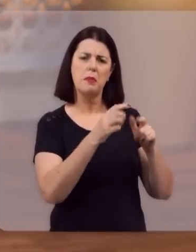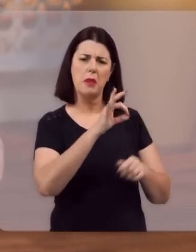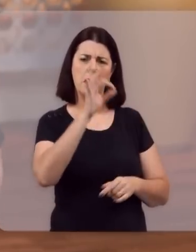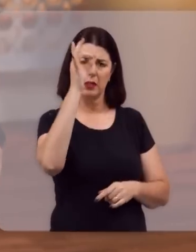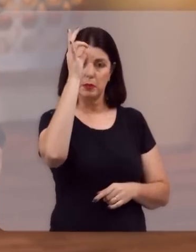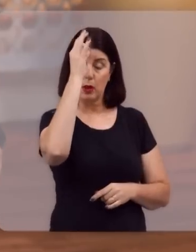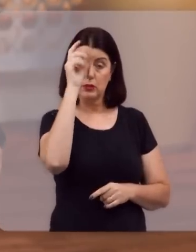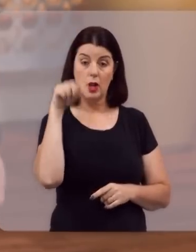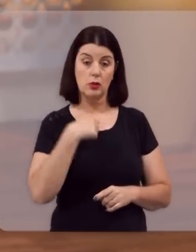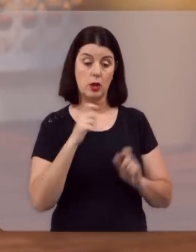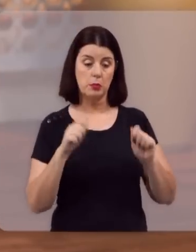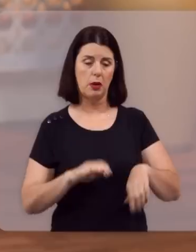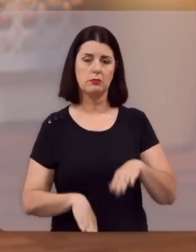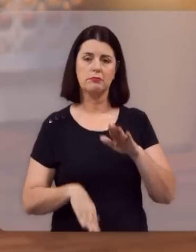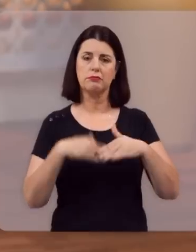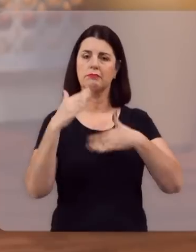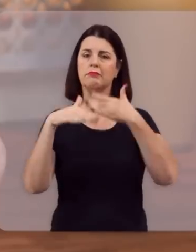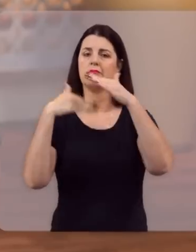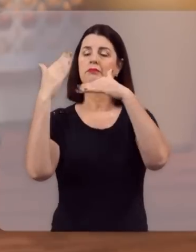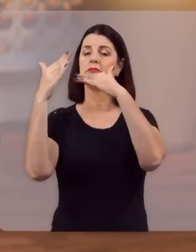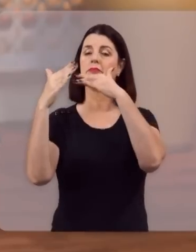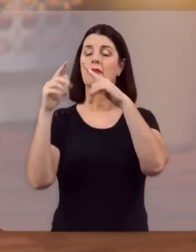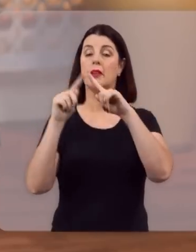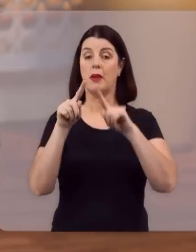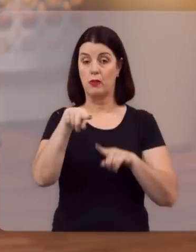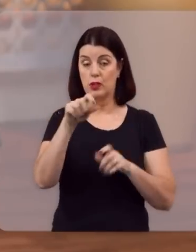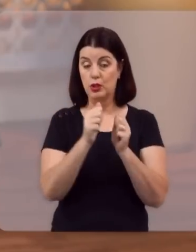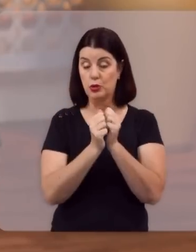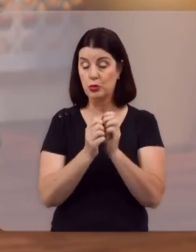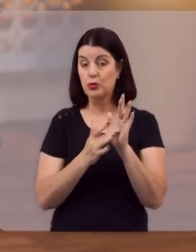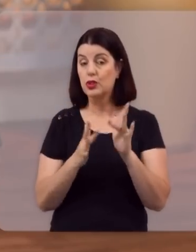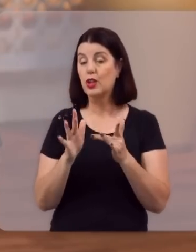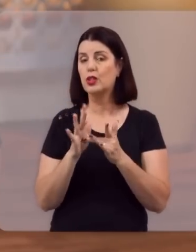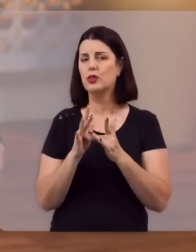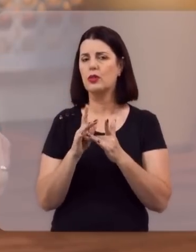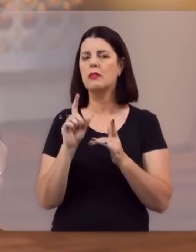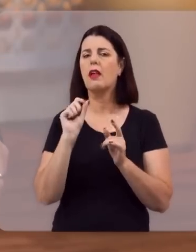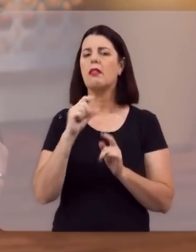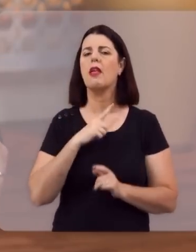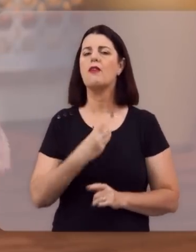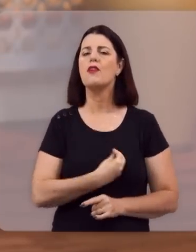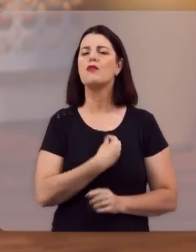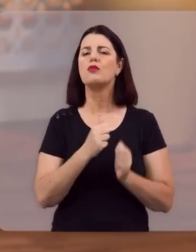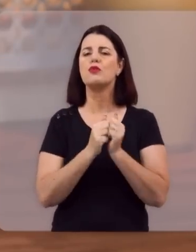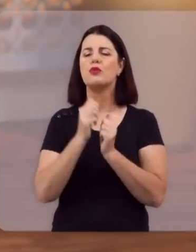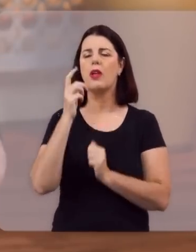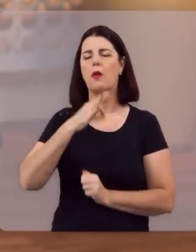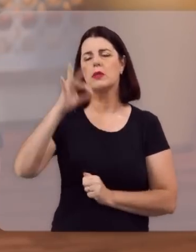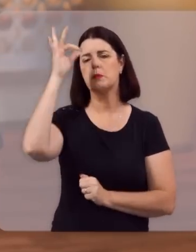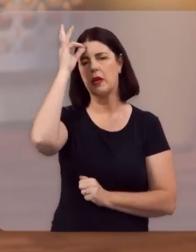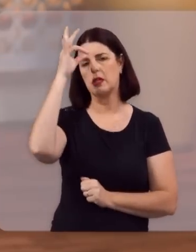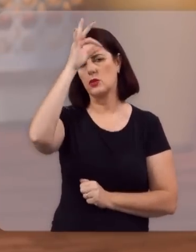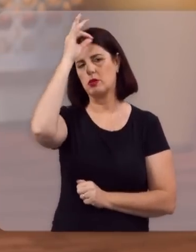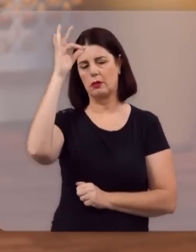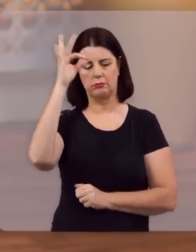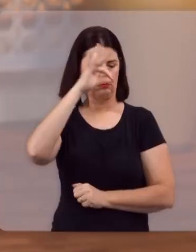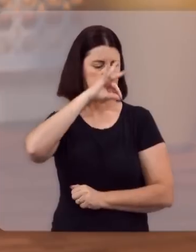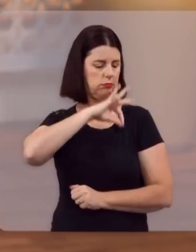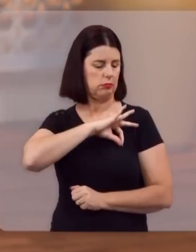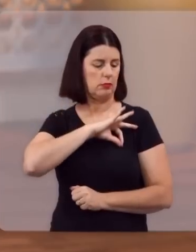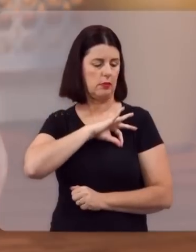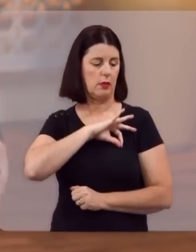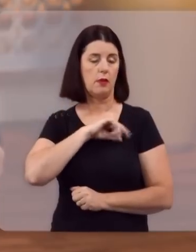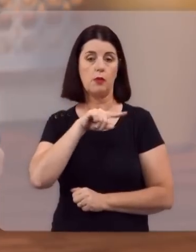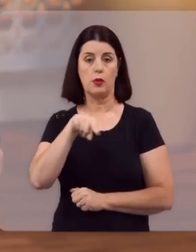que nós possamos crescer. Mas se você está em Cristo, quem habita em você é o Espírito Santo. Corra para Jesus. Mas você